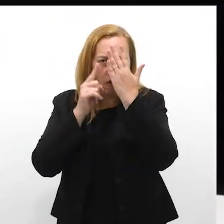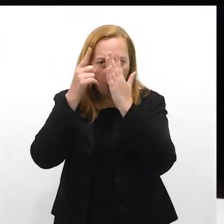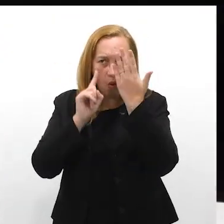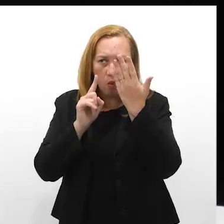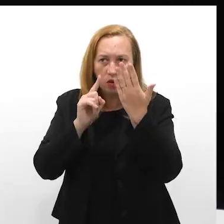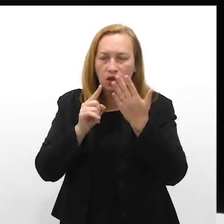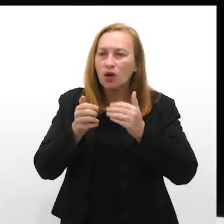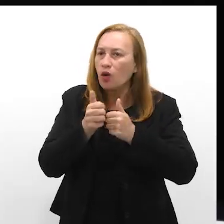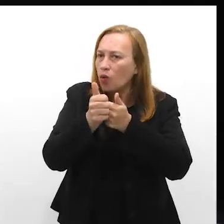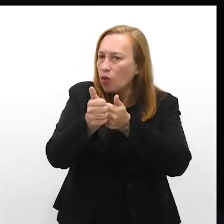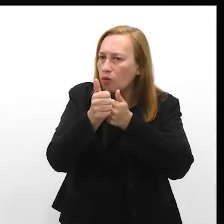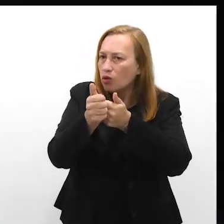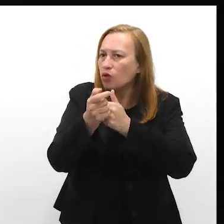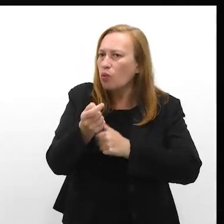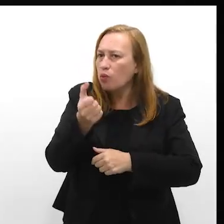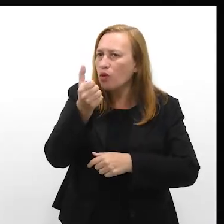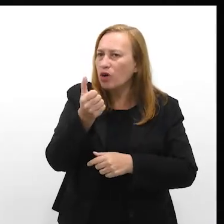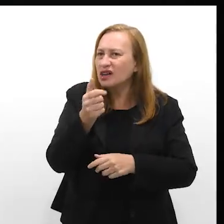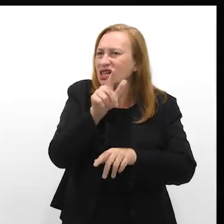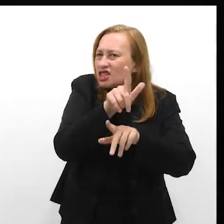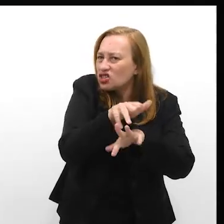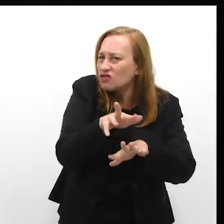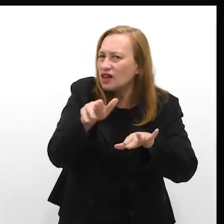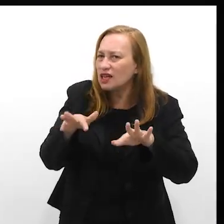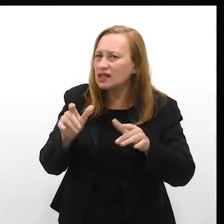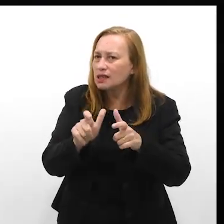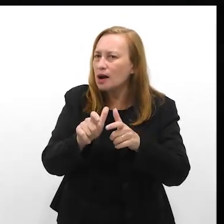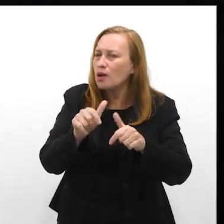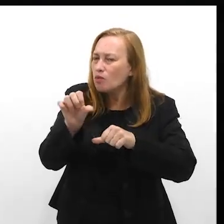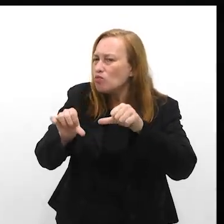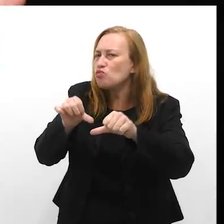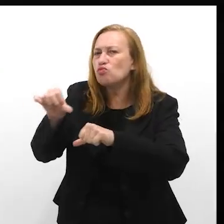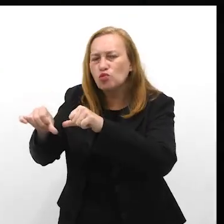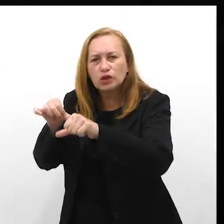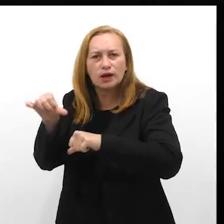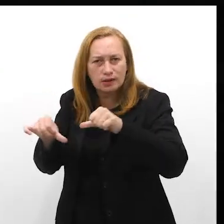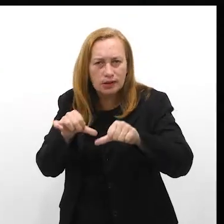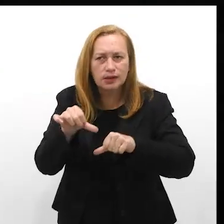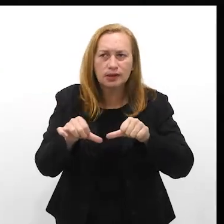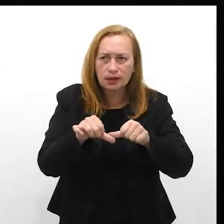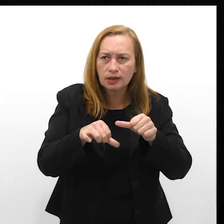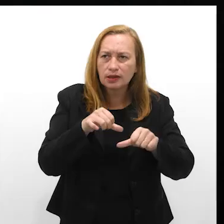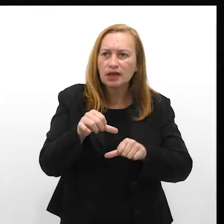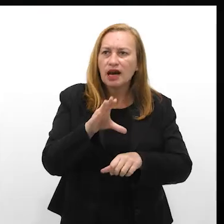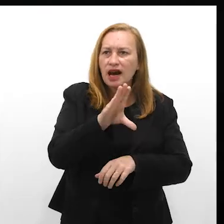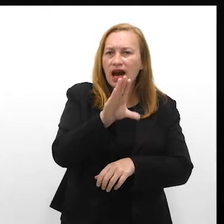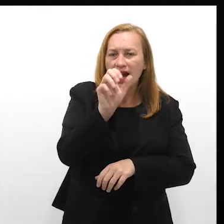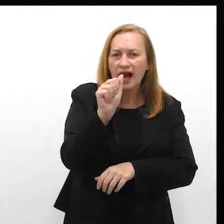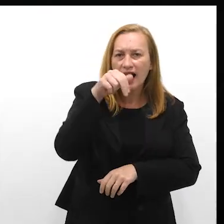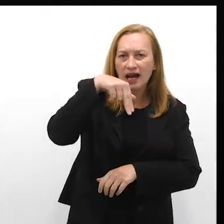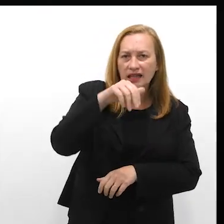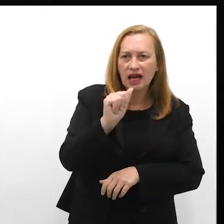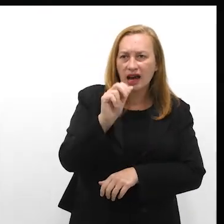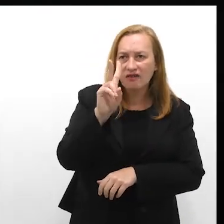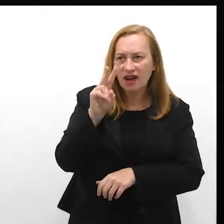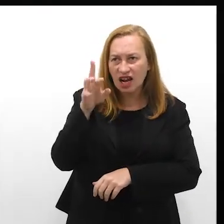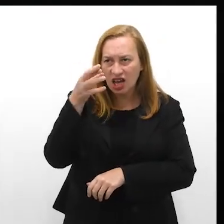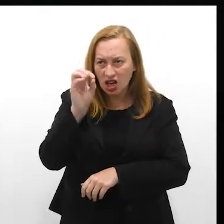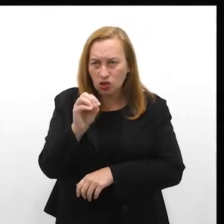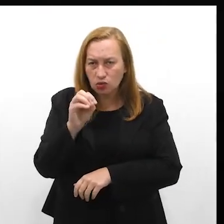o carnaval, eu acompanhei um pouco essa diferença, essa evolução. Diferença não, essa evolução. O